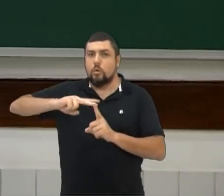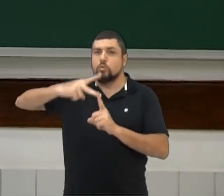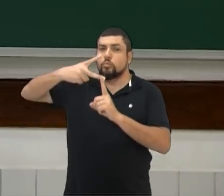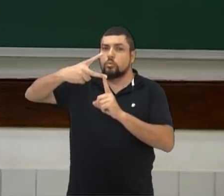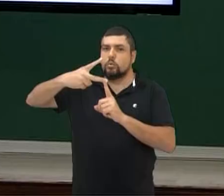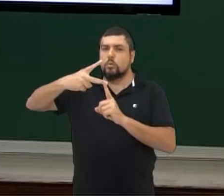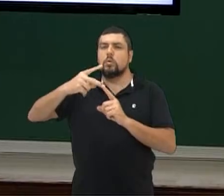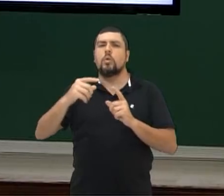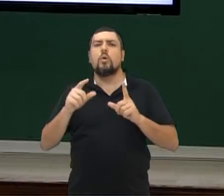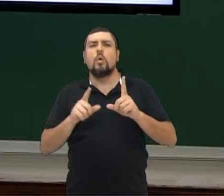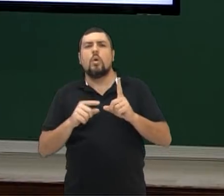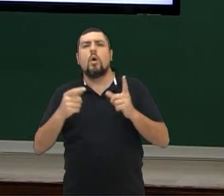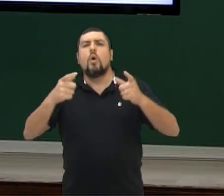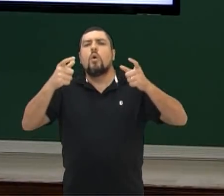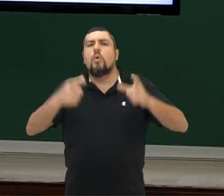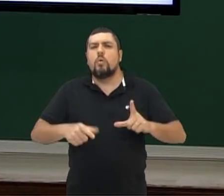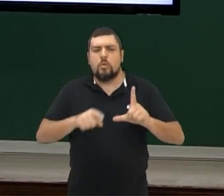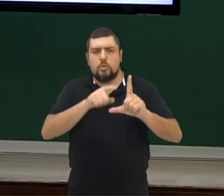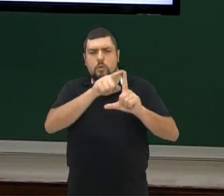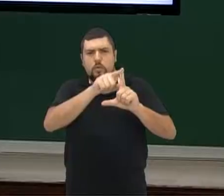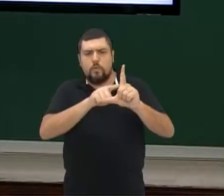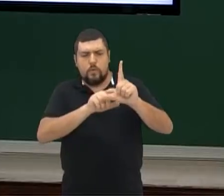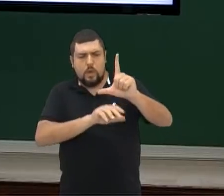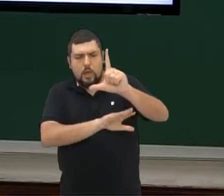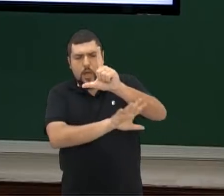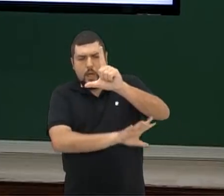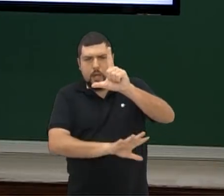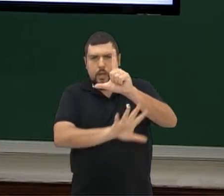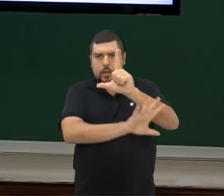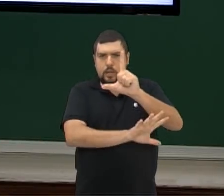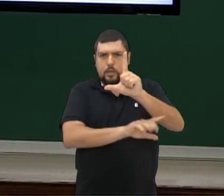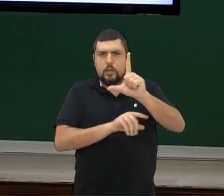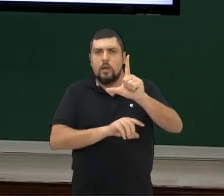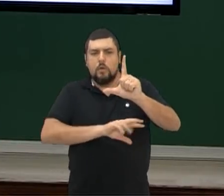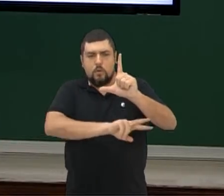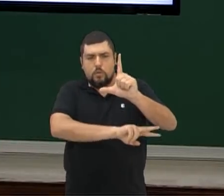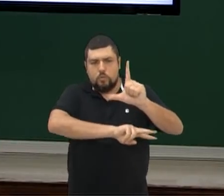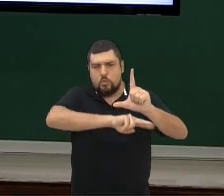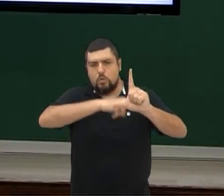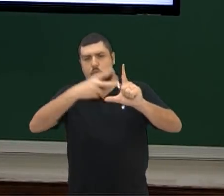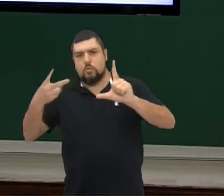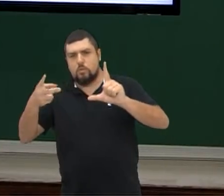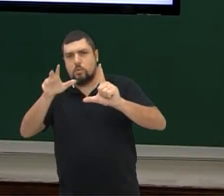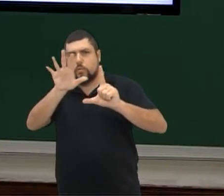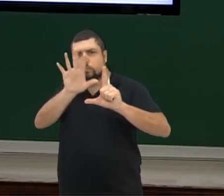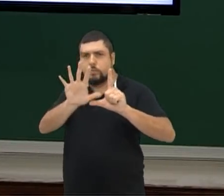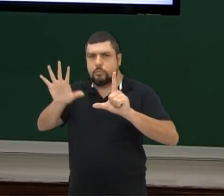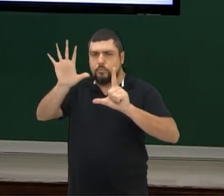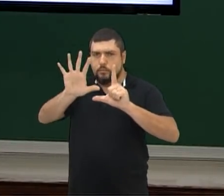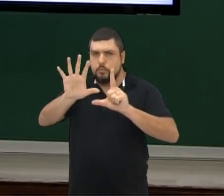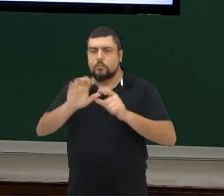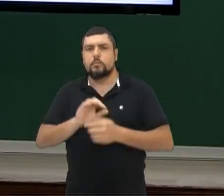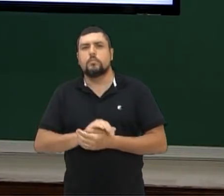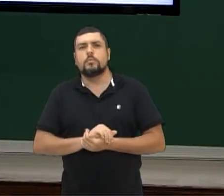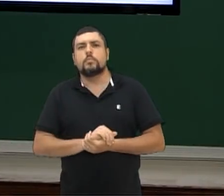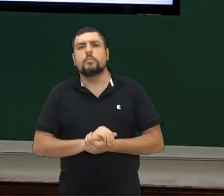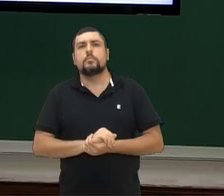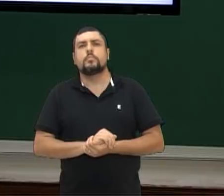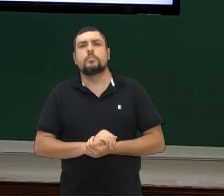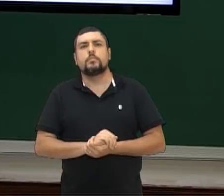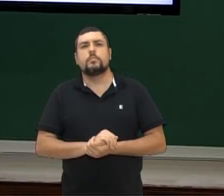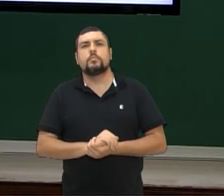1. Então, primeiro, você vai identificar qual o quadrante que vai ser feita essa ampliação, quadrante